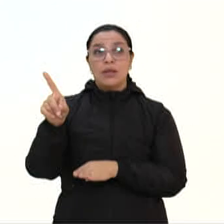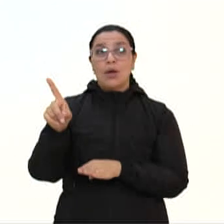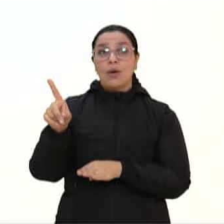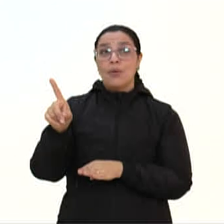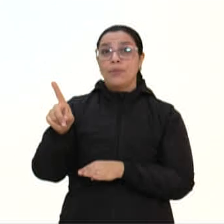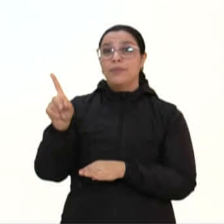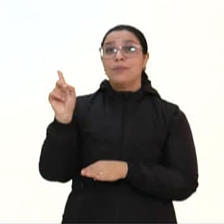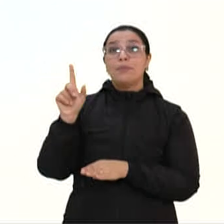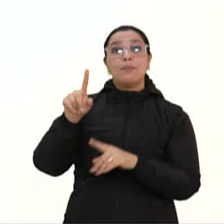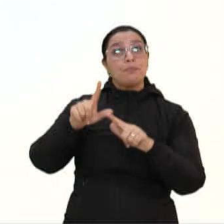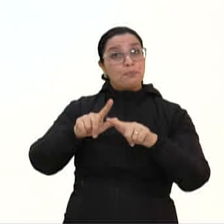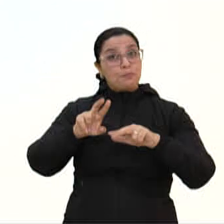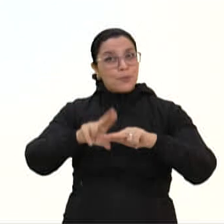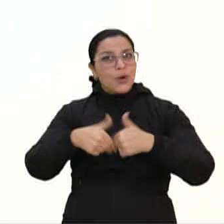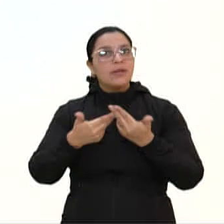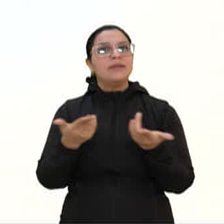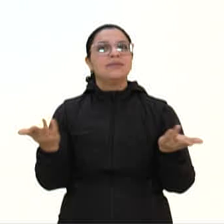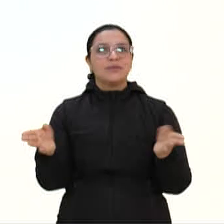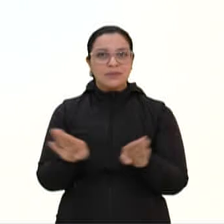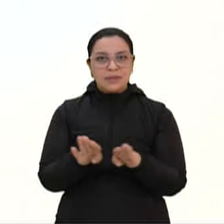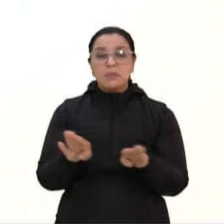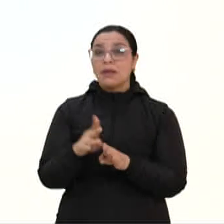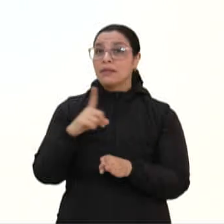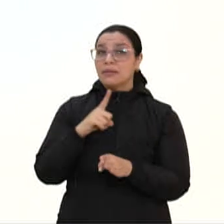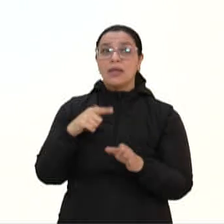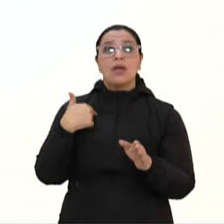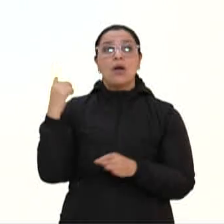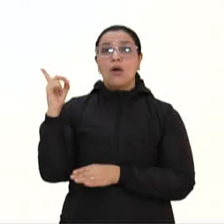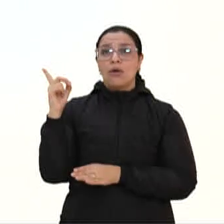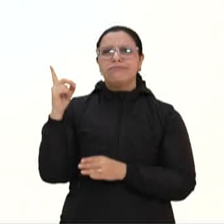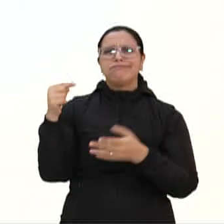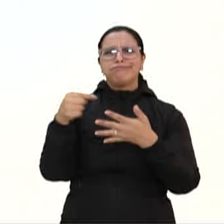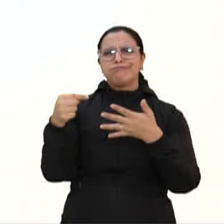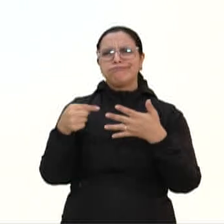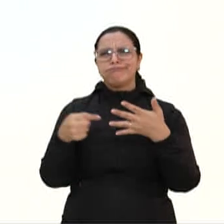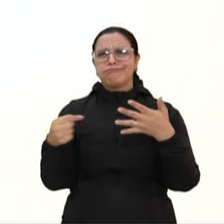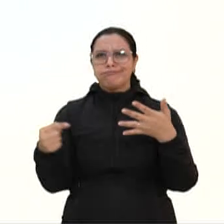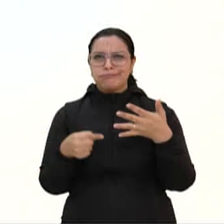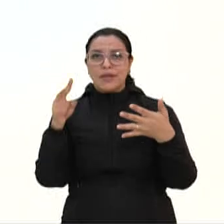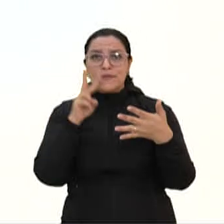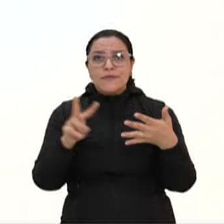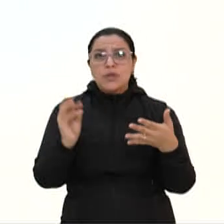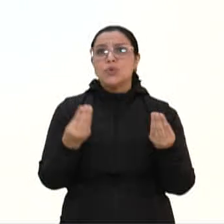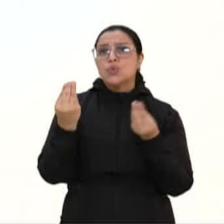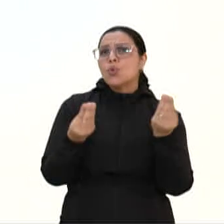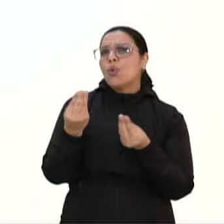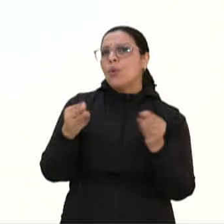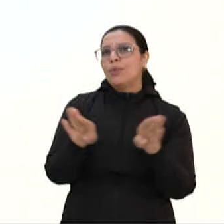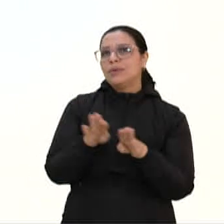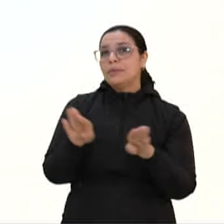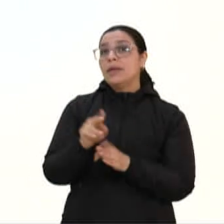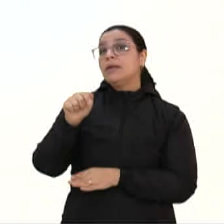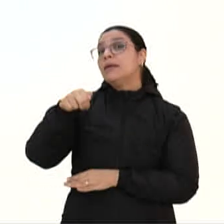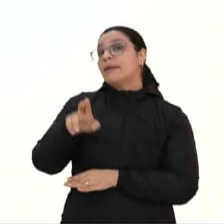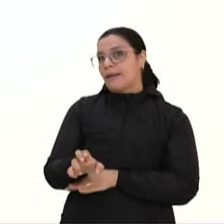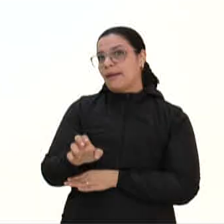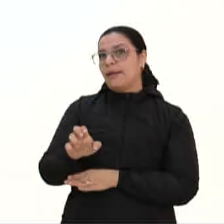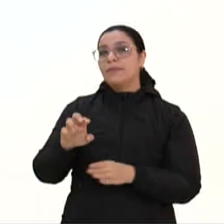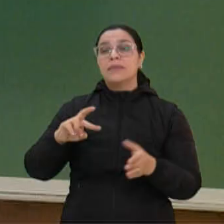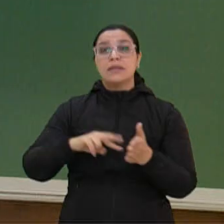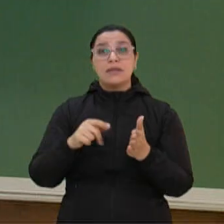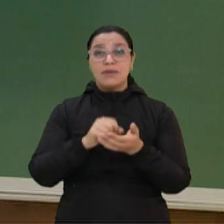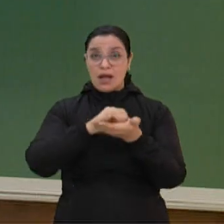que, o por isso que, a que, uma vez que, visto como e que. Lá